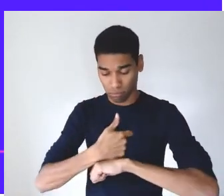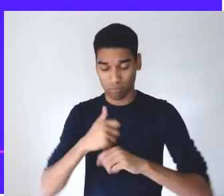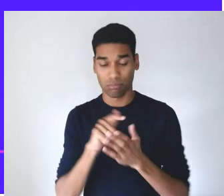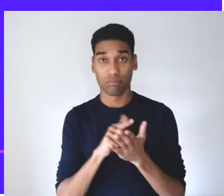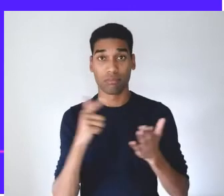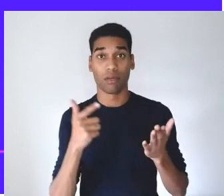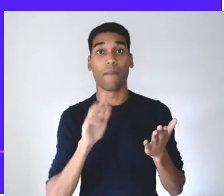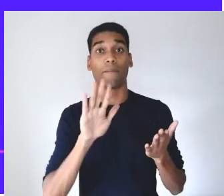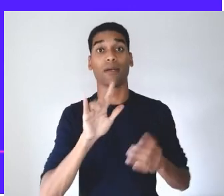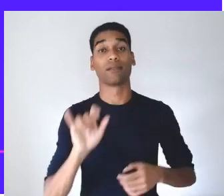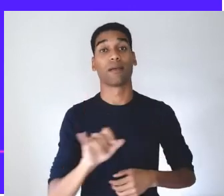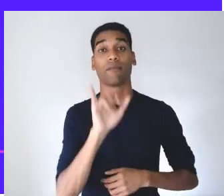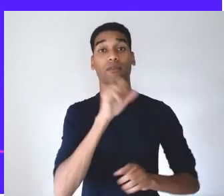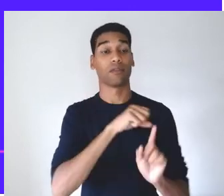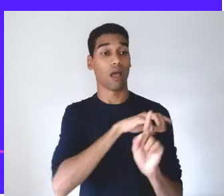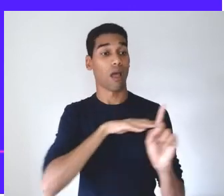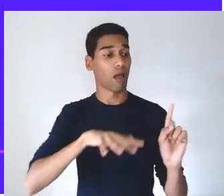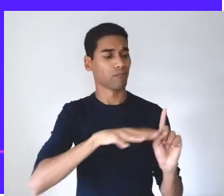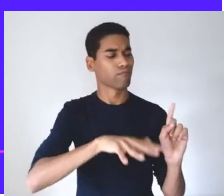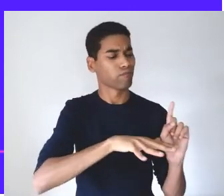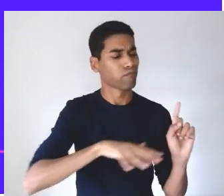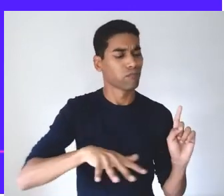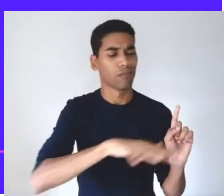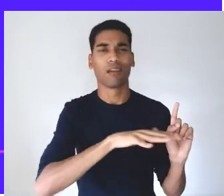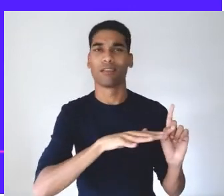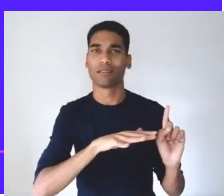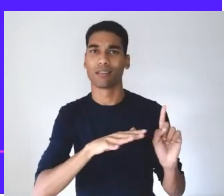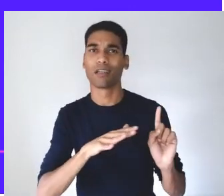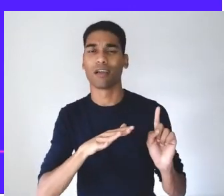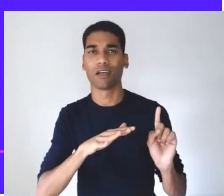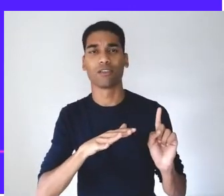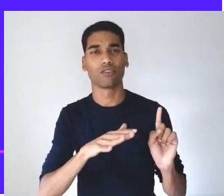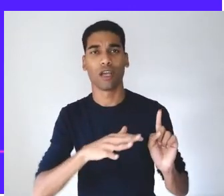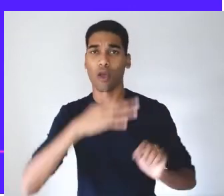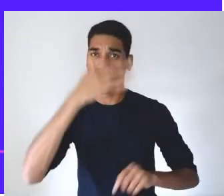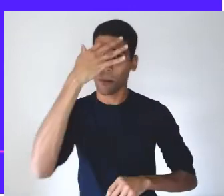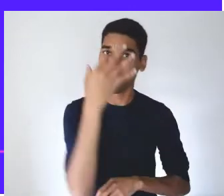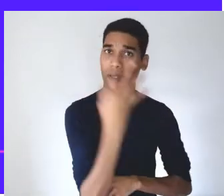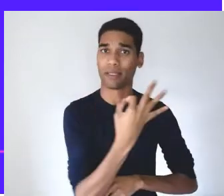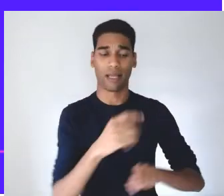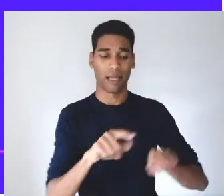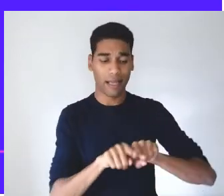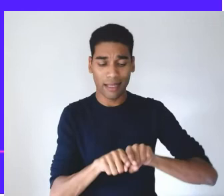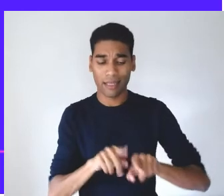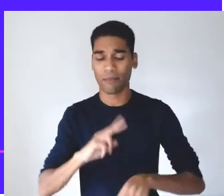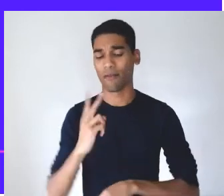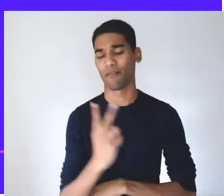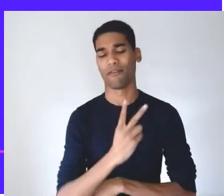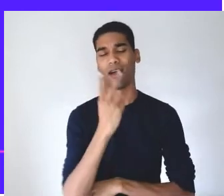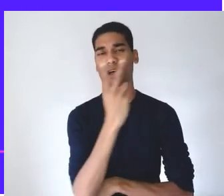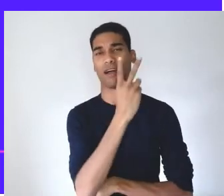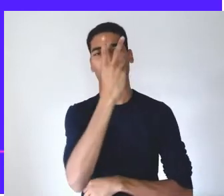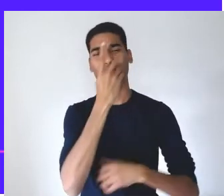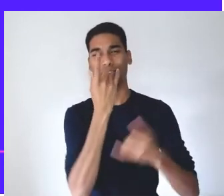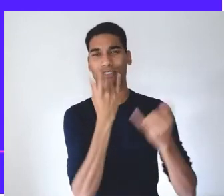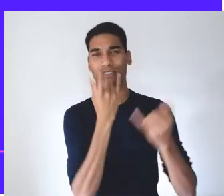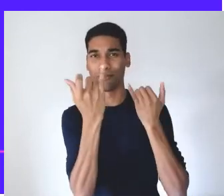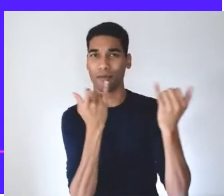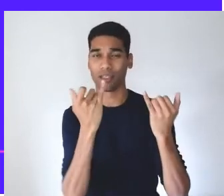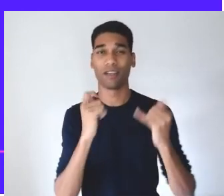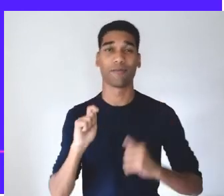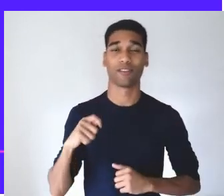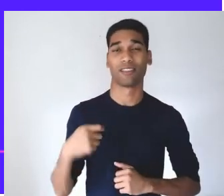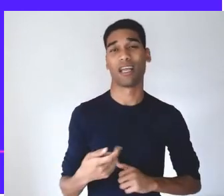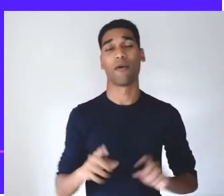né? Para entender e valorizar a informação como um direito humano, que é, e como